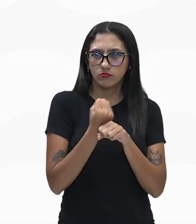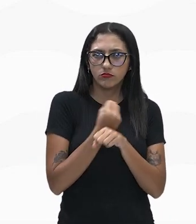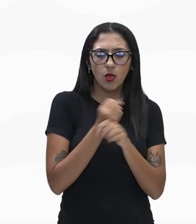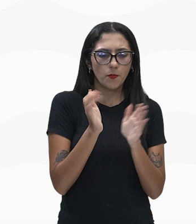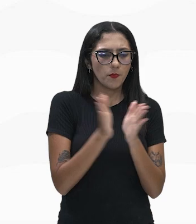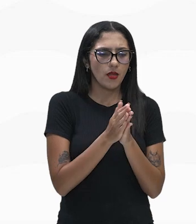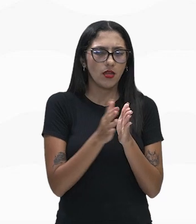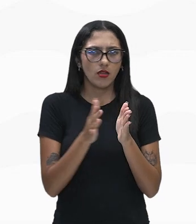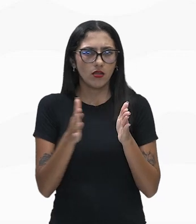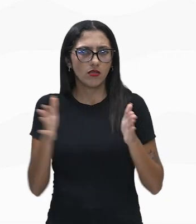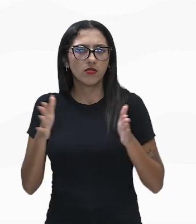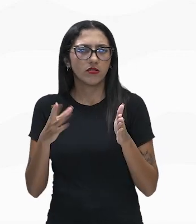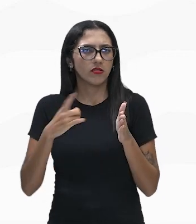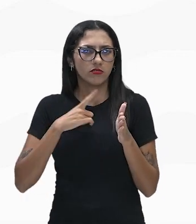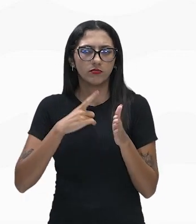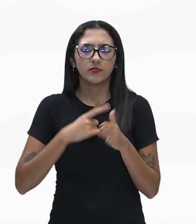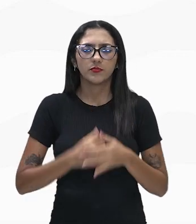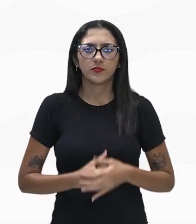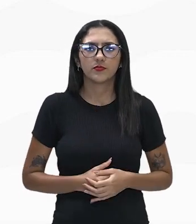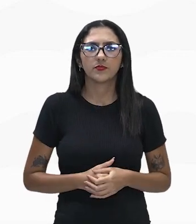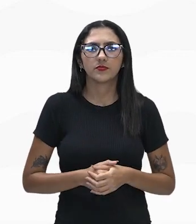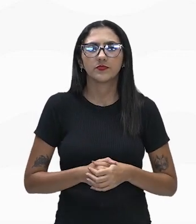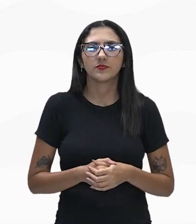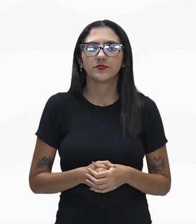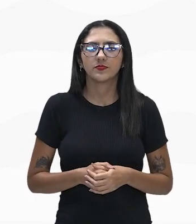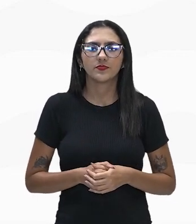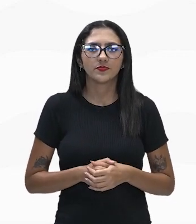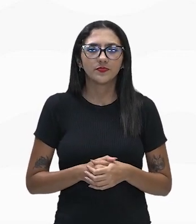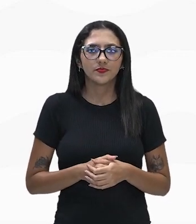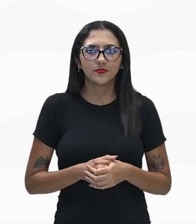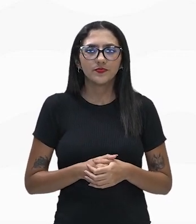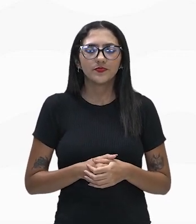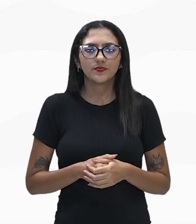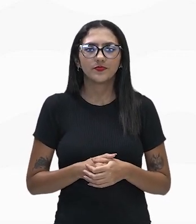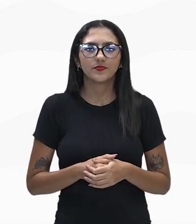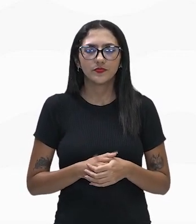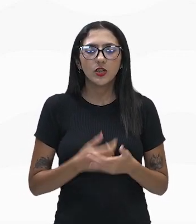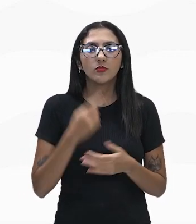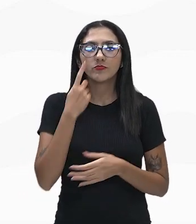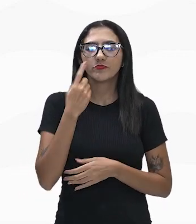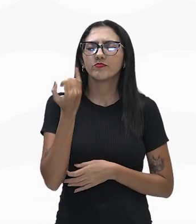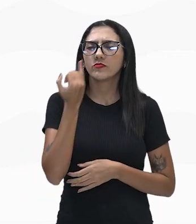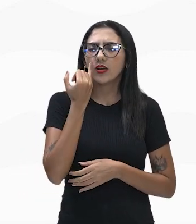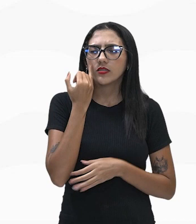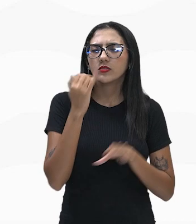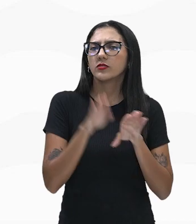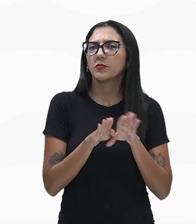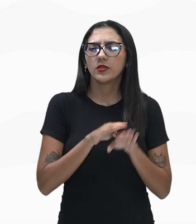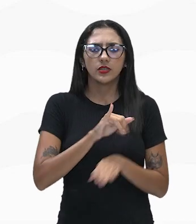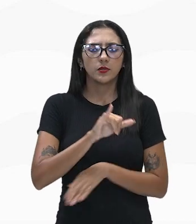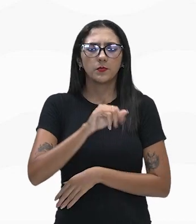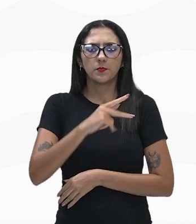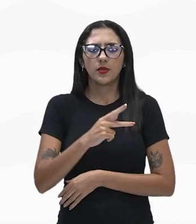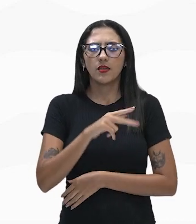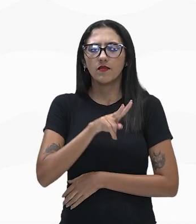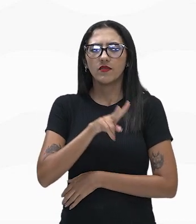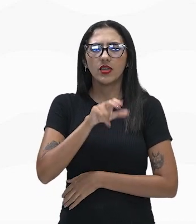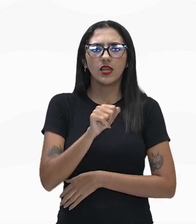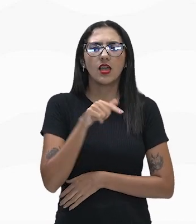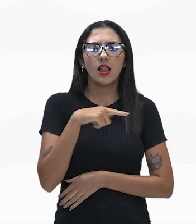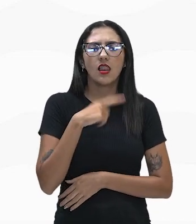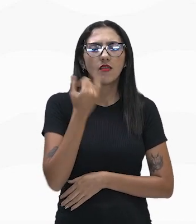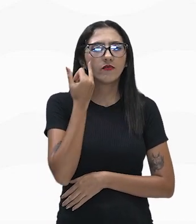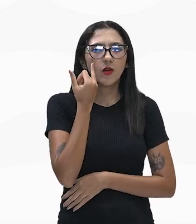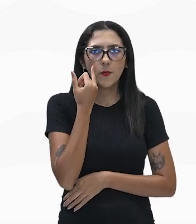pagando aí o financiamento, tá? Então, para título de informação, novamente, né, o IPVA, porque todo